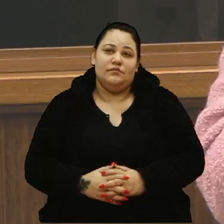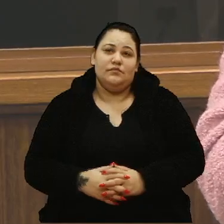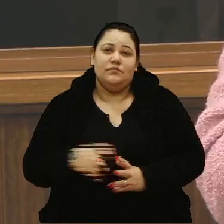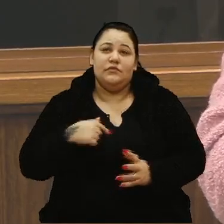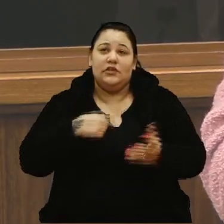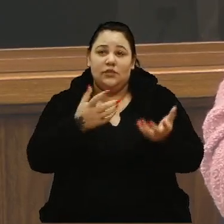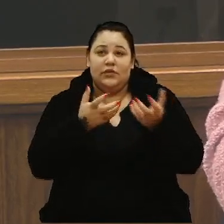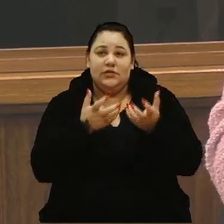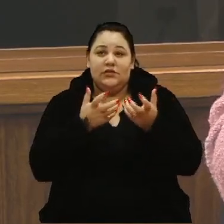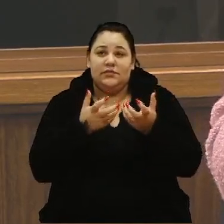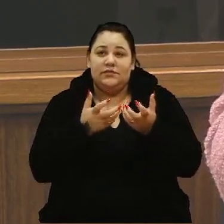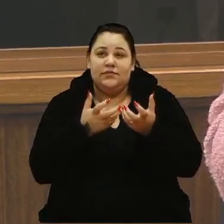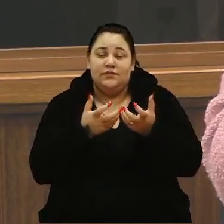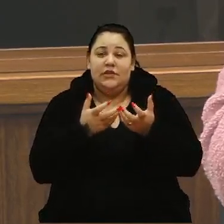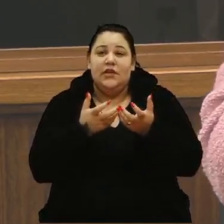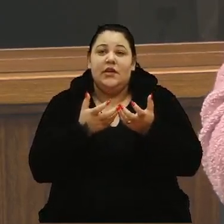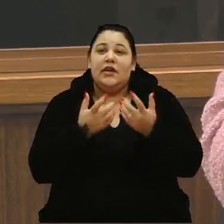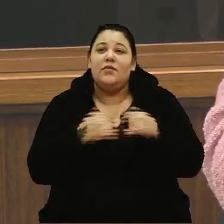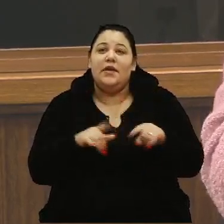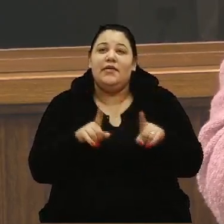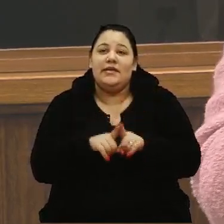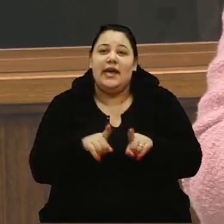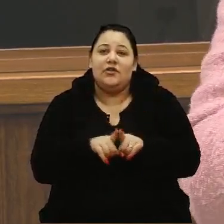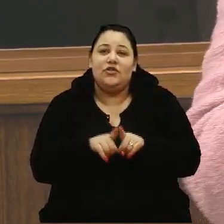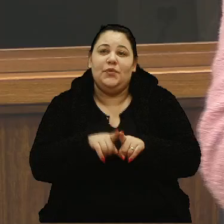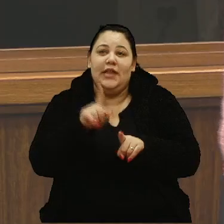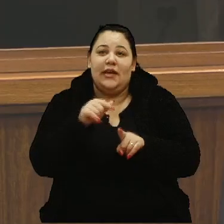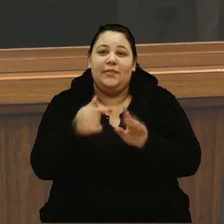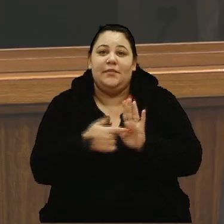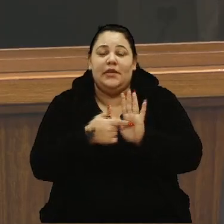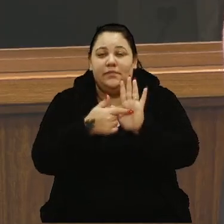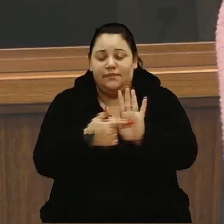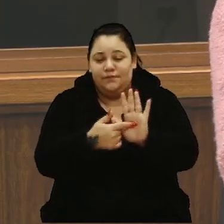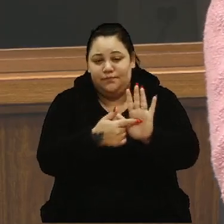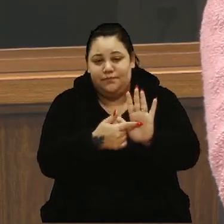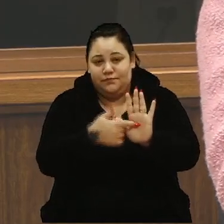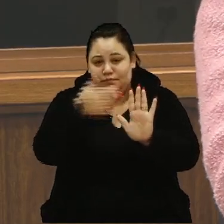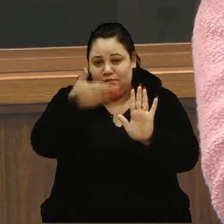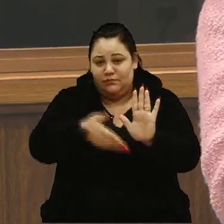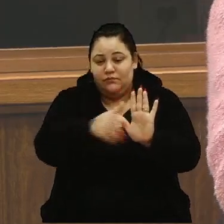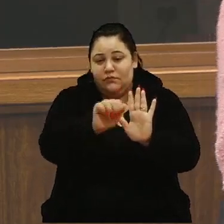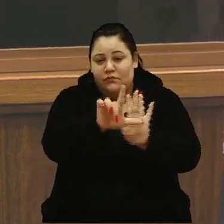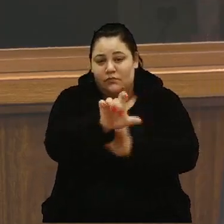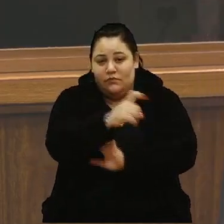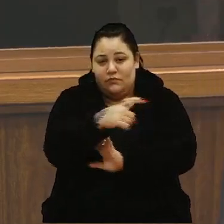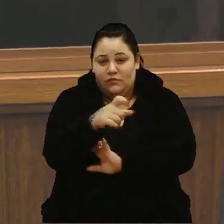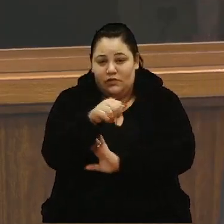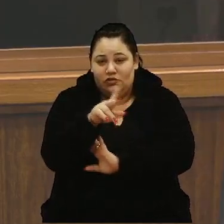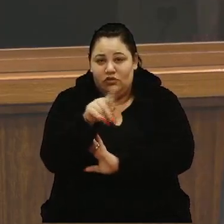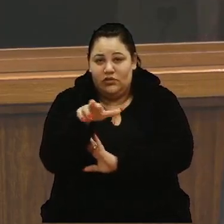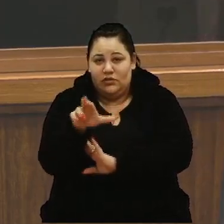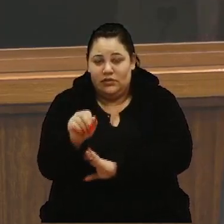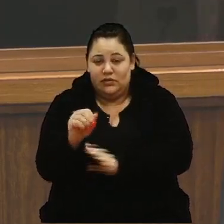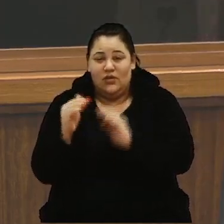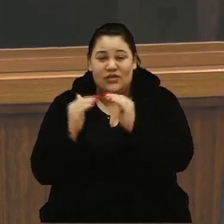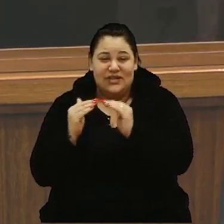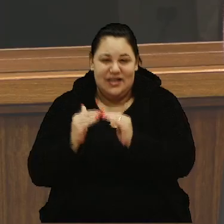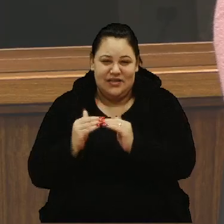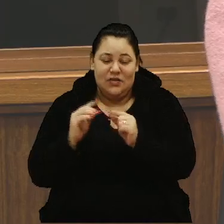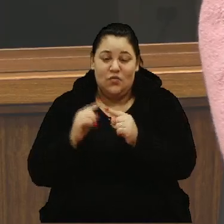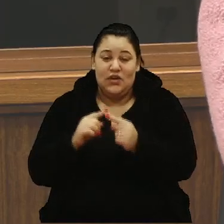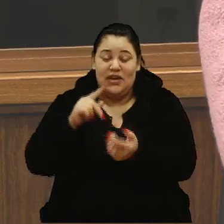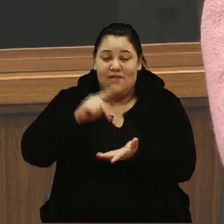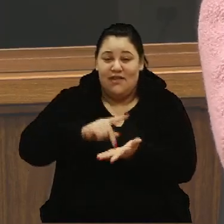os nobres pares já foi apresentado aqui pela Alexandra, coincidentemente, porque, na verdade, o